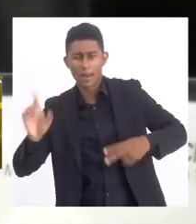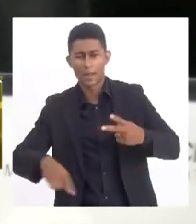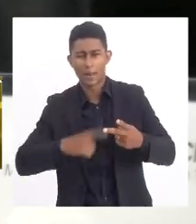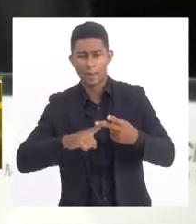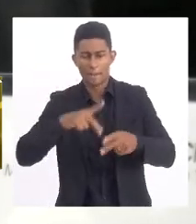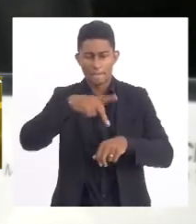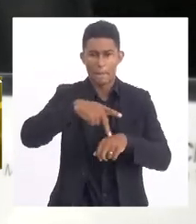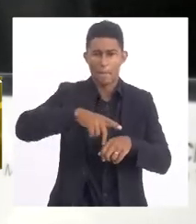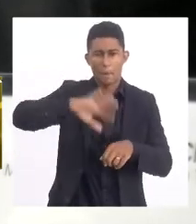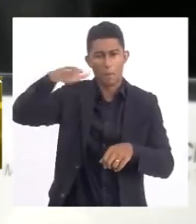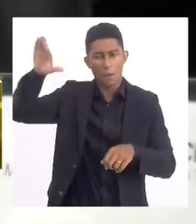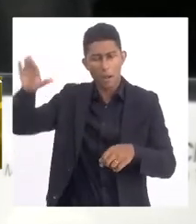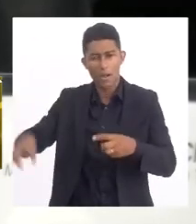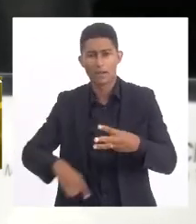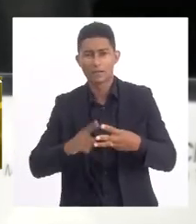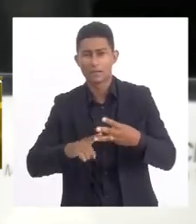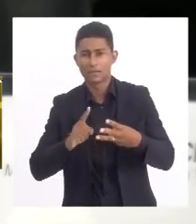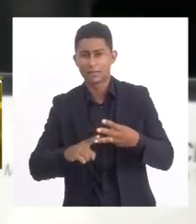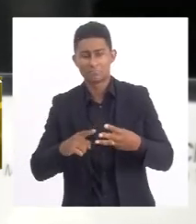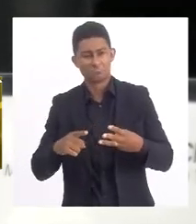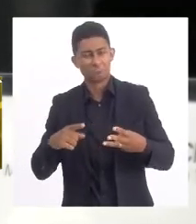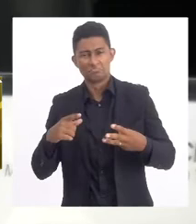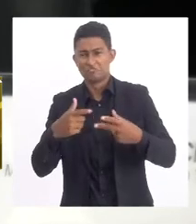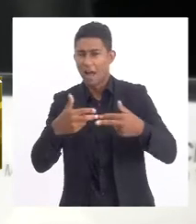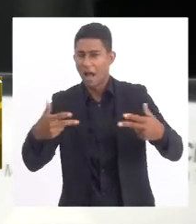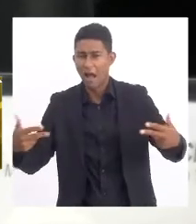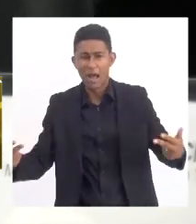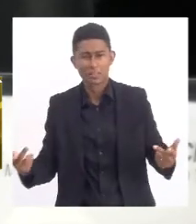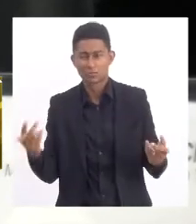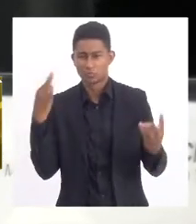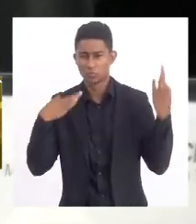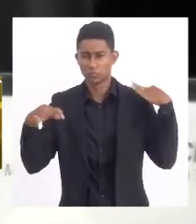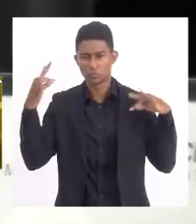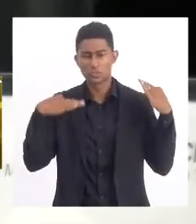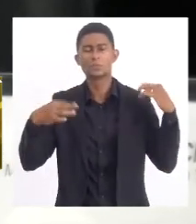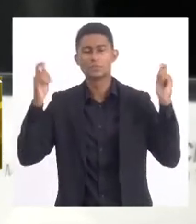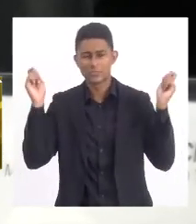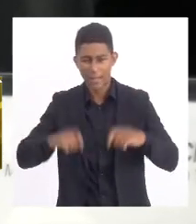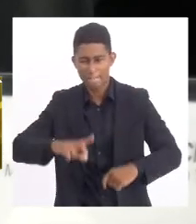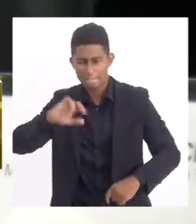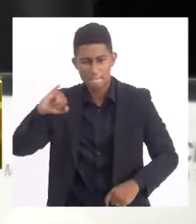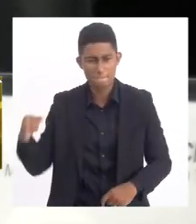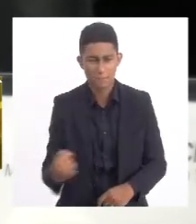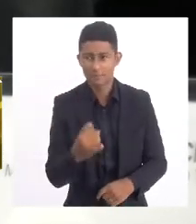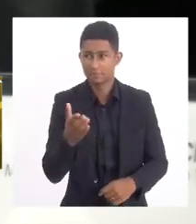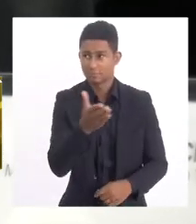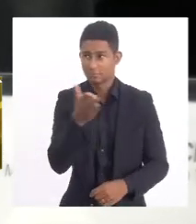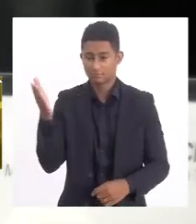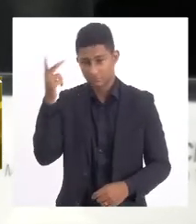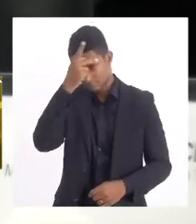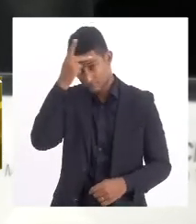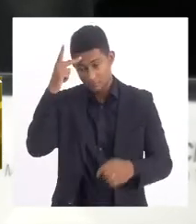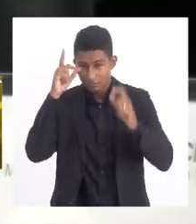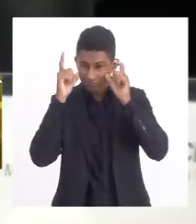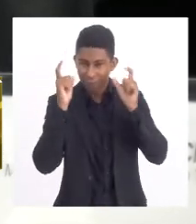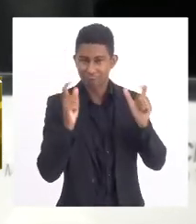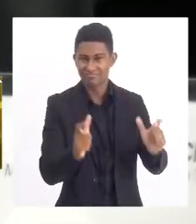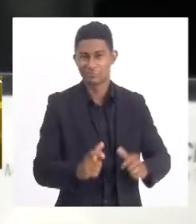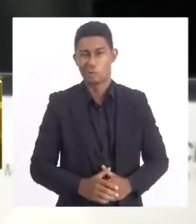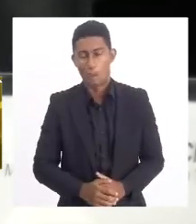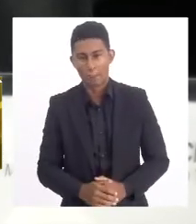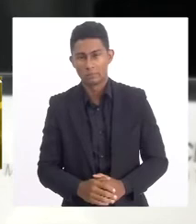de natureza ecoturismo nós temos muita diversidade que precisa ser explorado e foi nesse afã